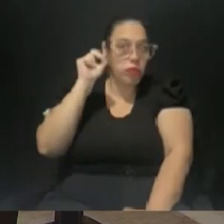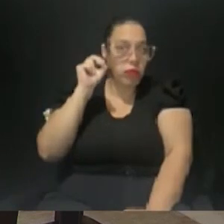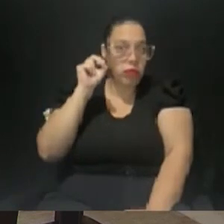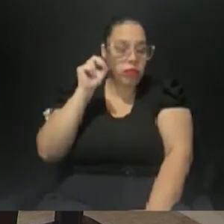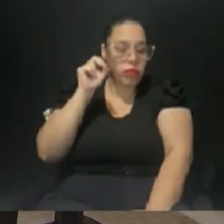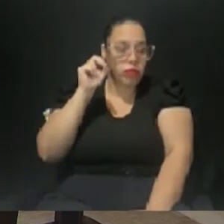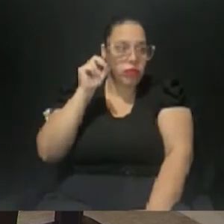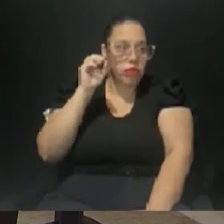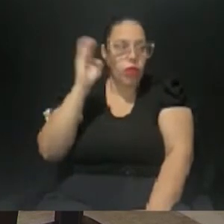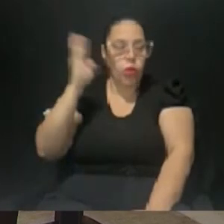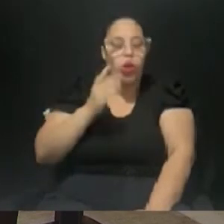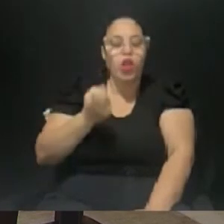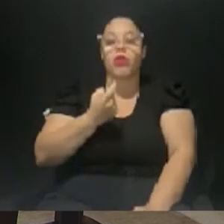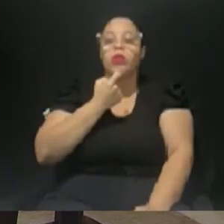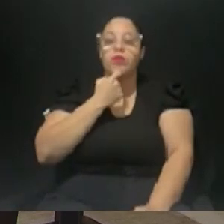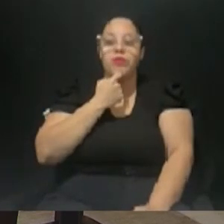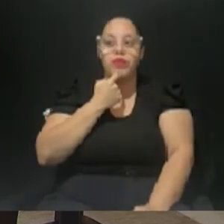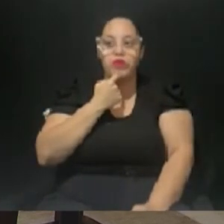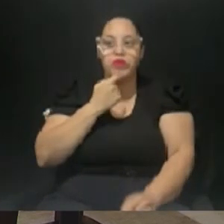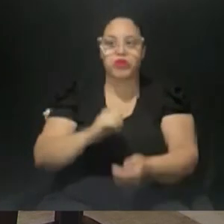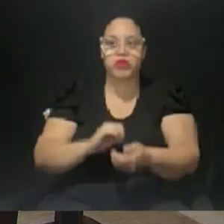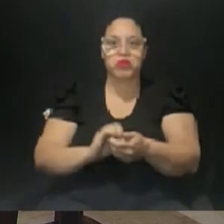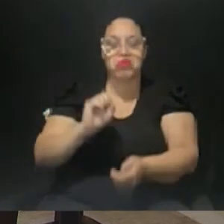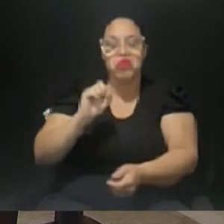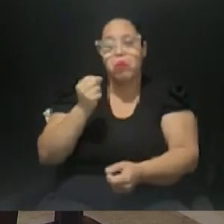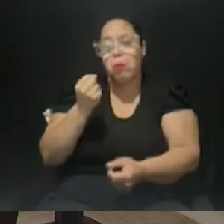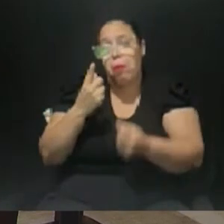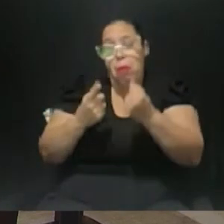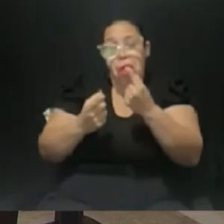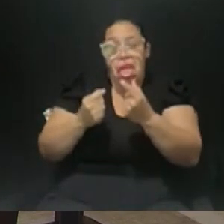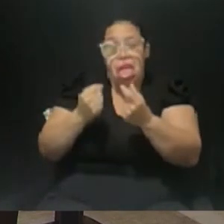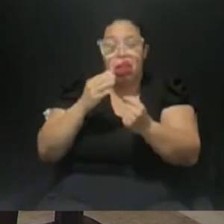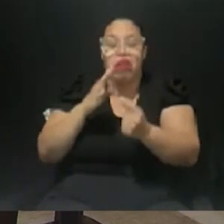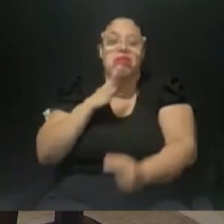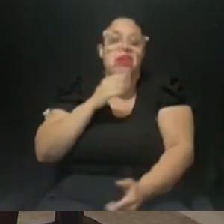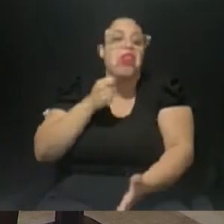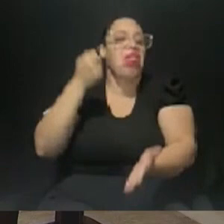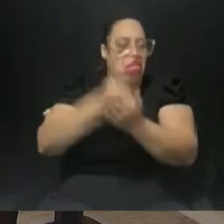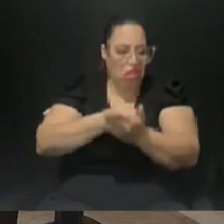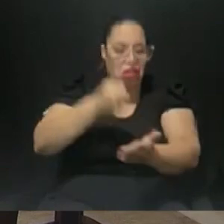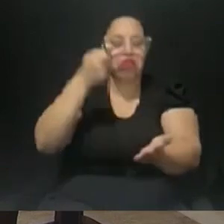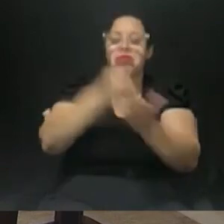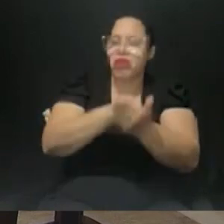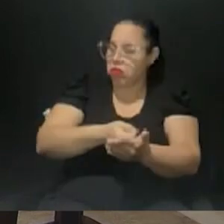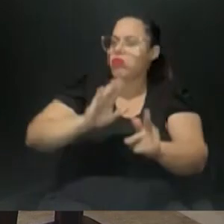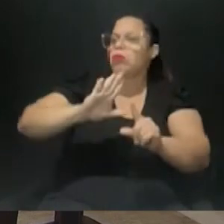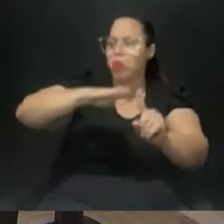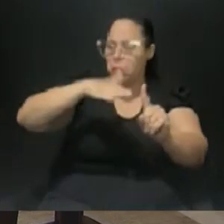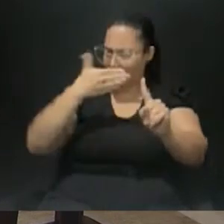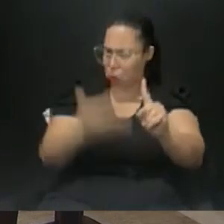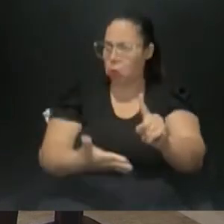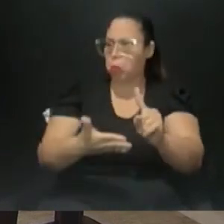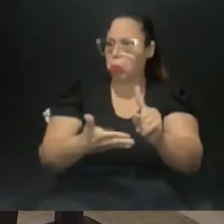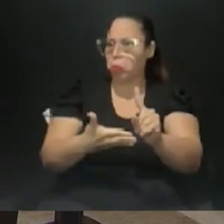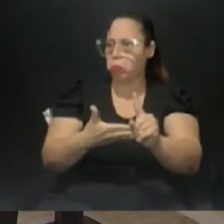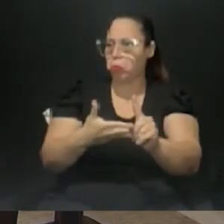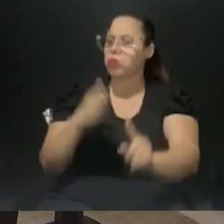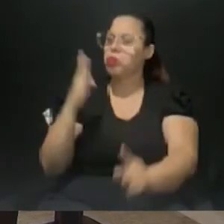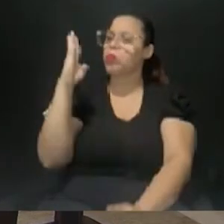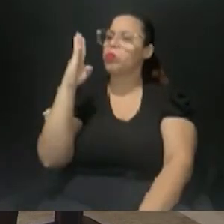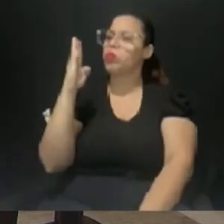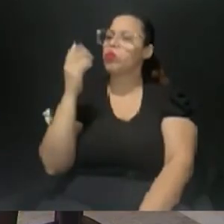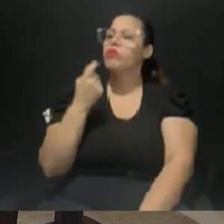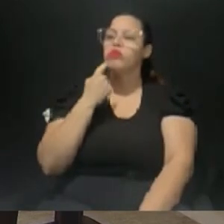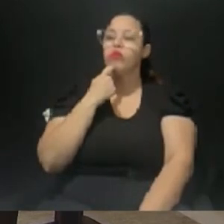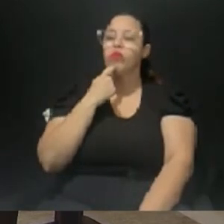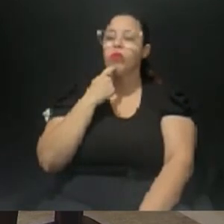de Campinas, né? Poucos conhecem. A gente faz questão de, toda a sessão solene, executar o hino de Campinas, que é uma obra